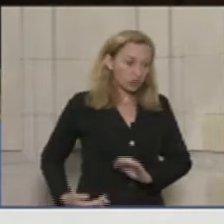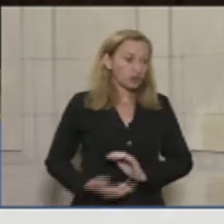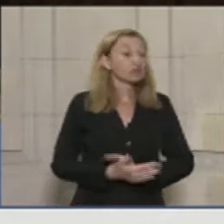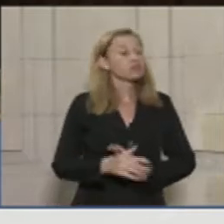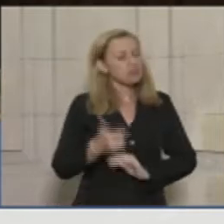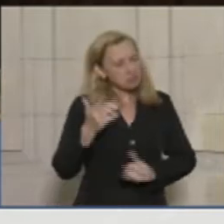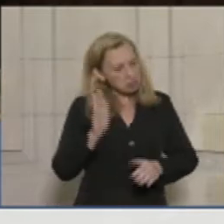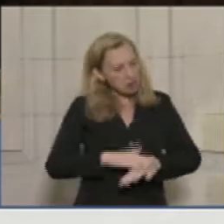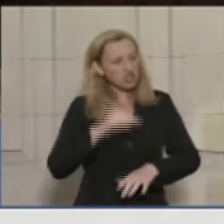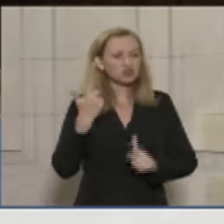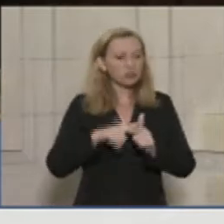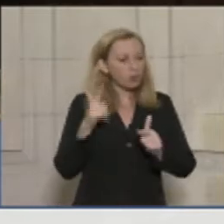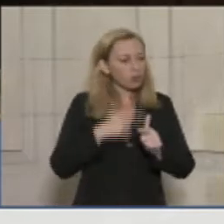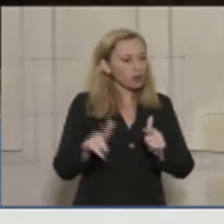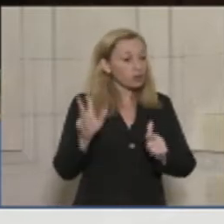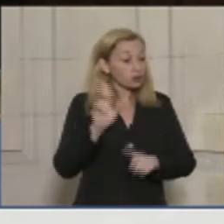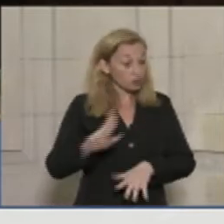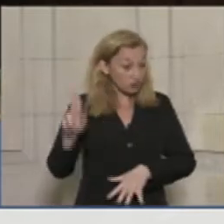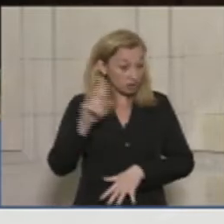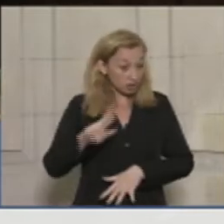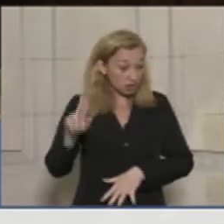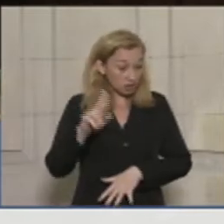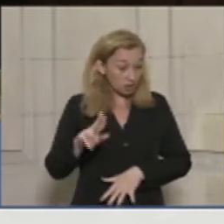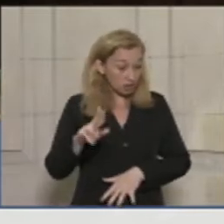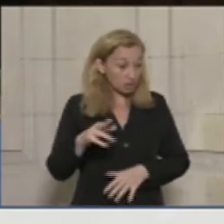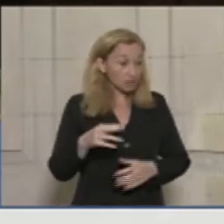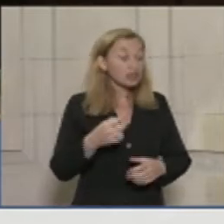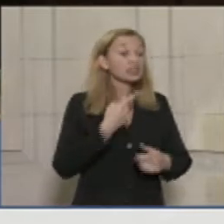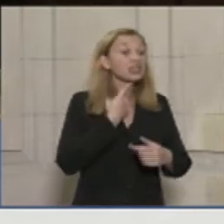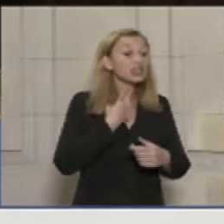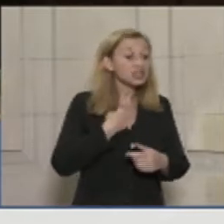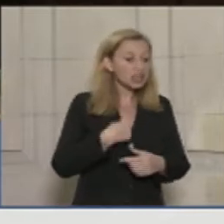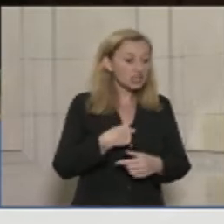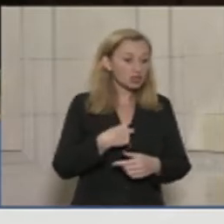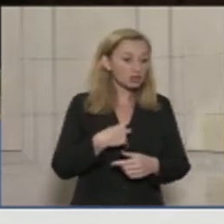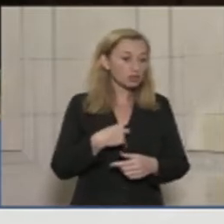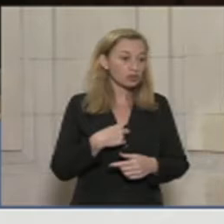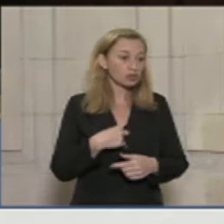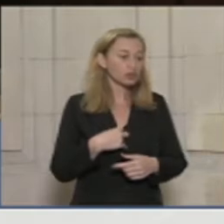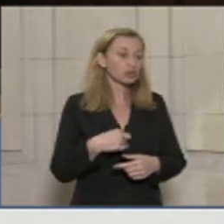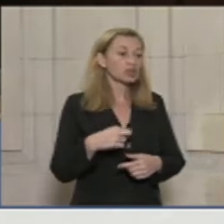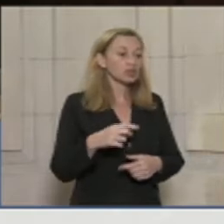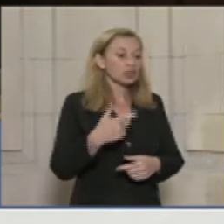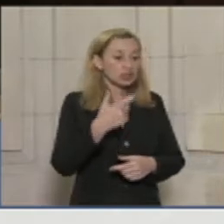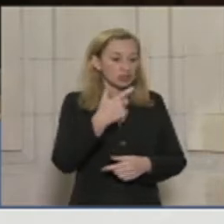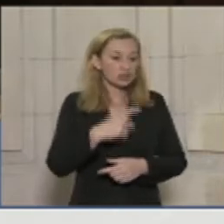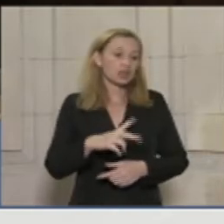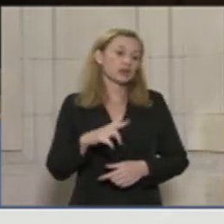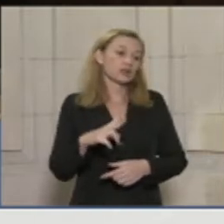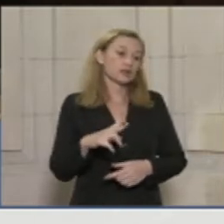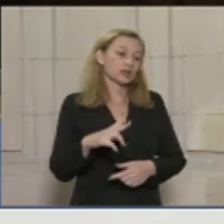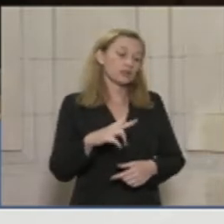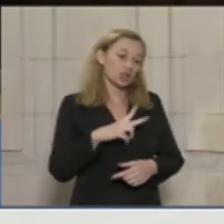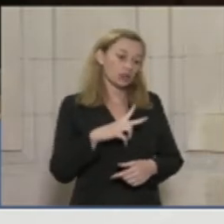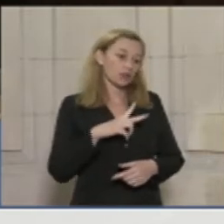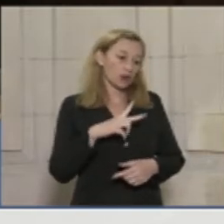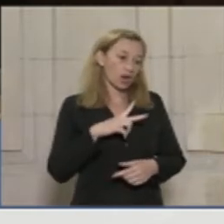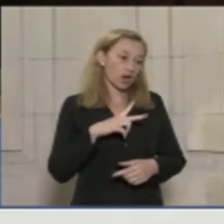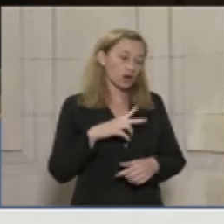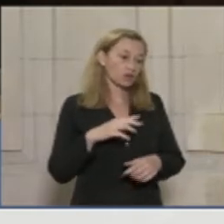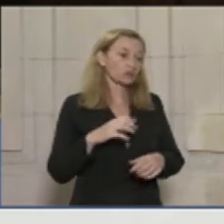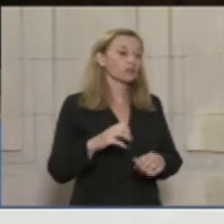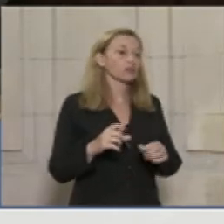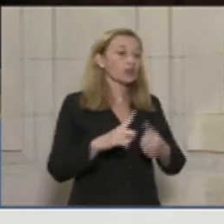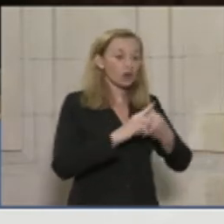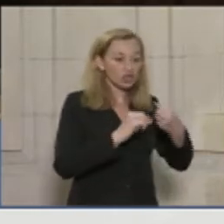As universidades gozam de autonomia, que é um preceito constitucional. O artigo 207 da Constituição